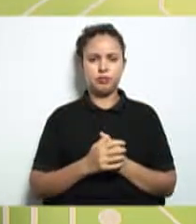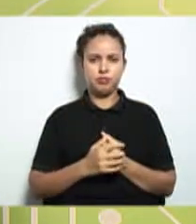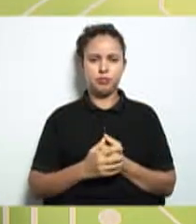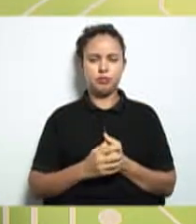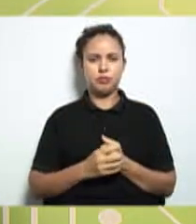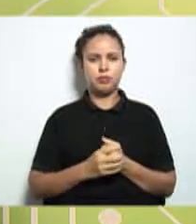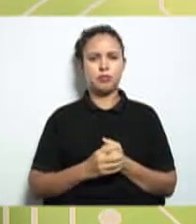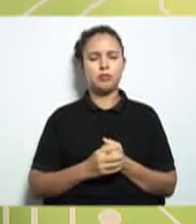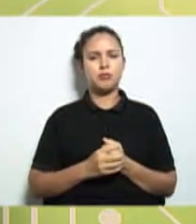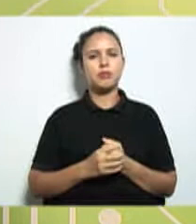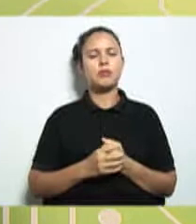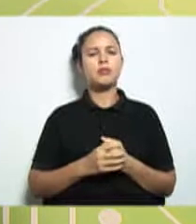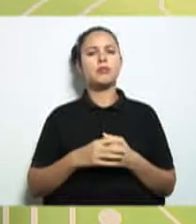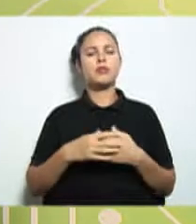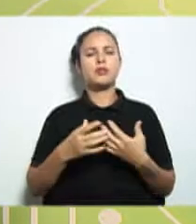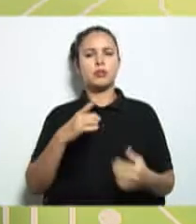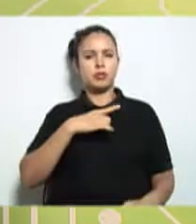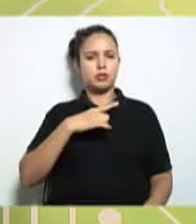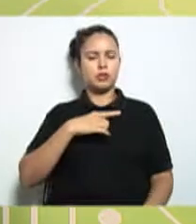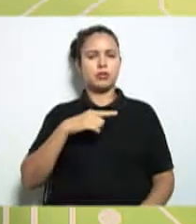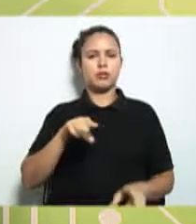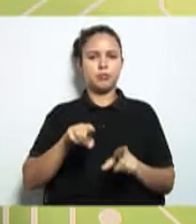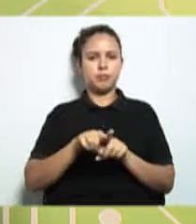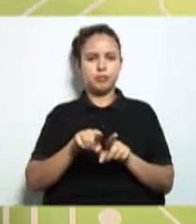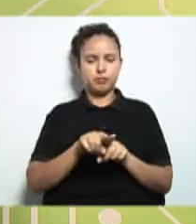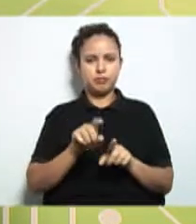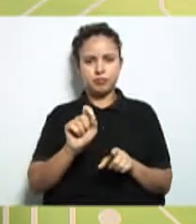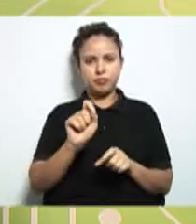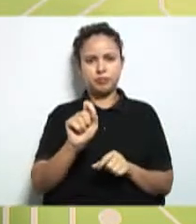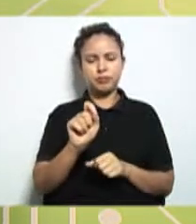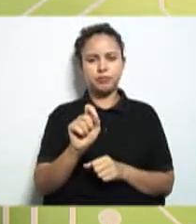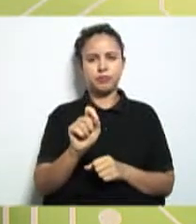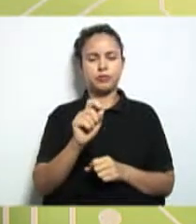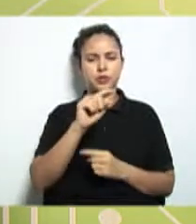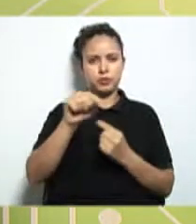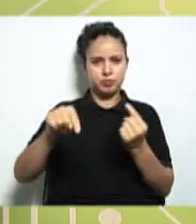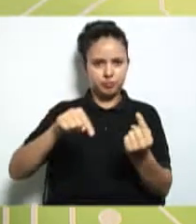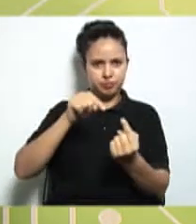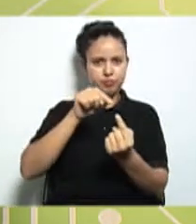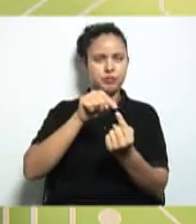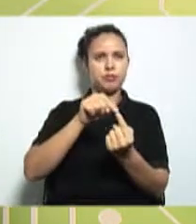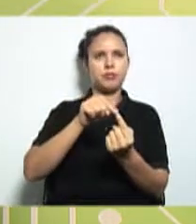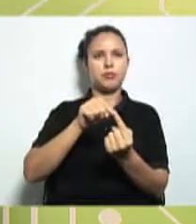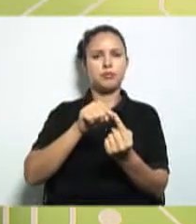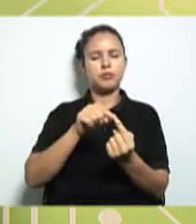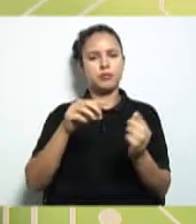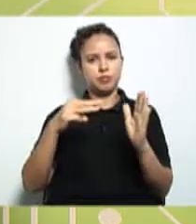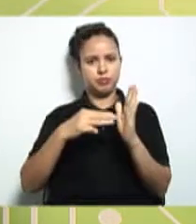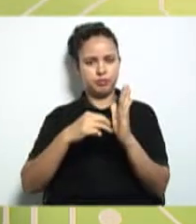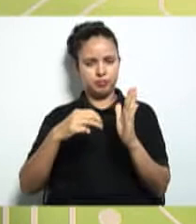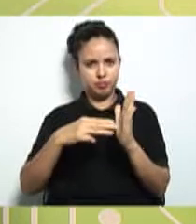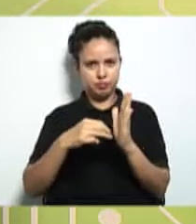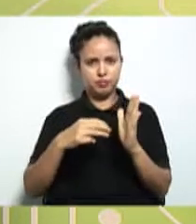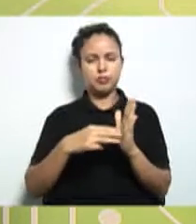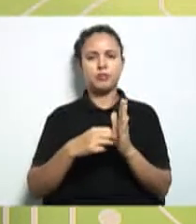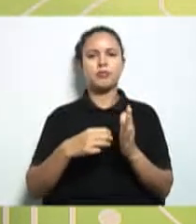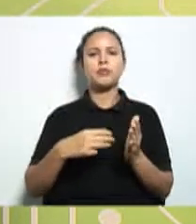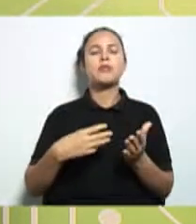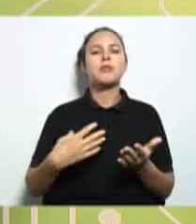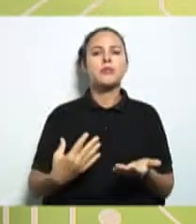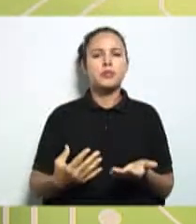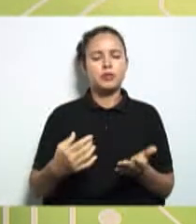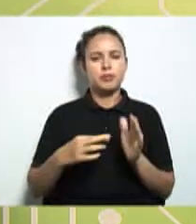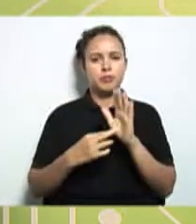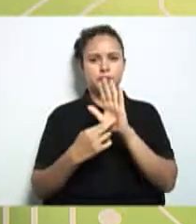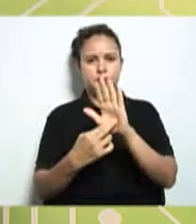E aí, nesse caso, a gente tem também, né, o objetivo e a metodologia. Então, lá na apresentação